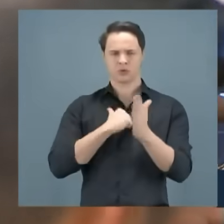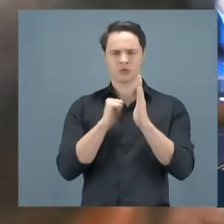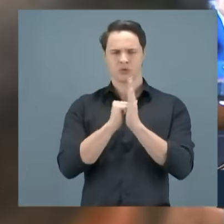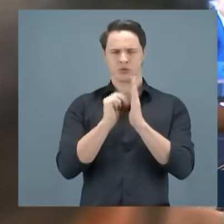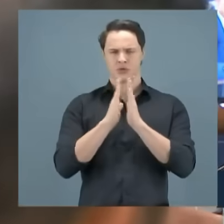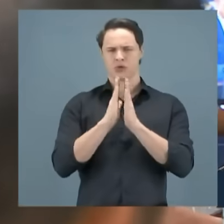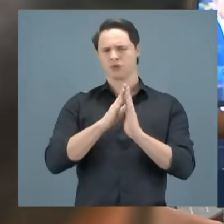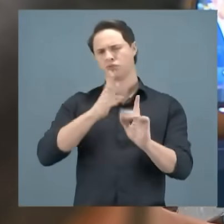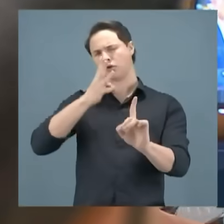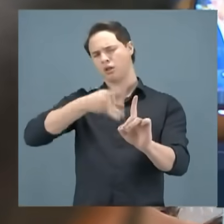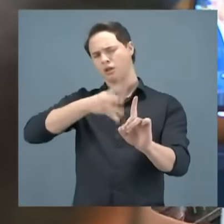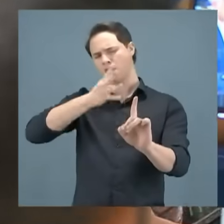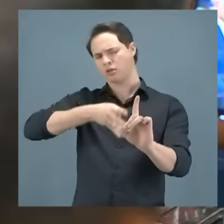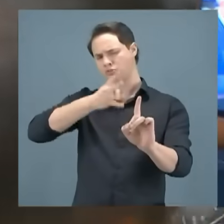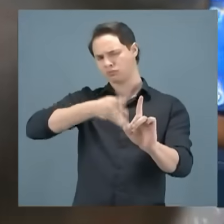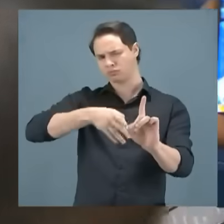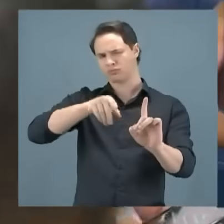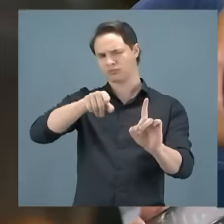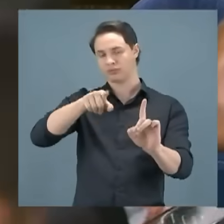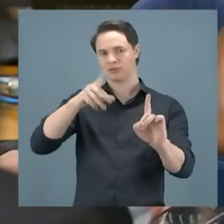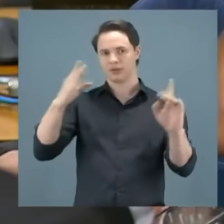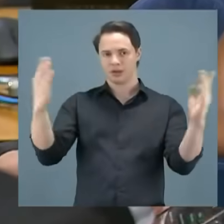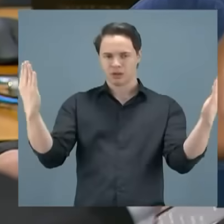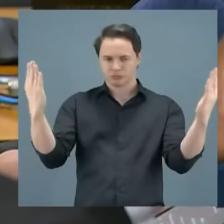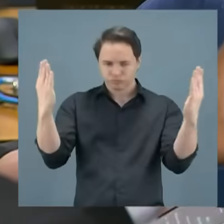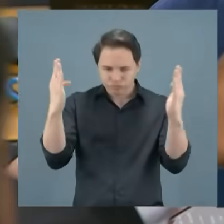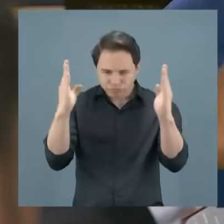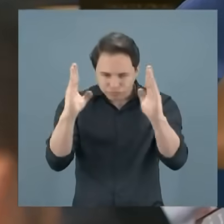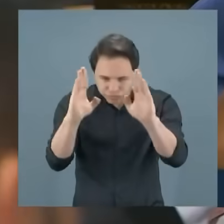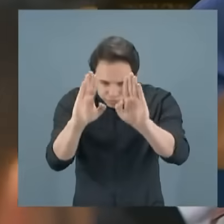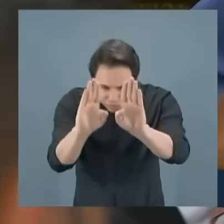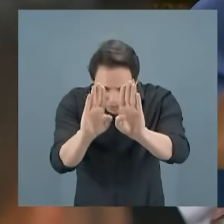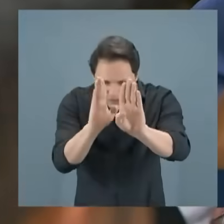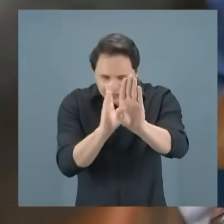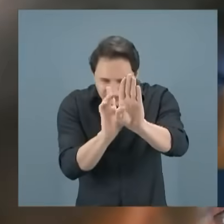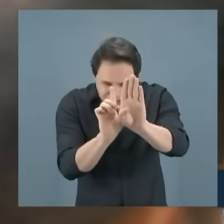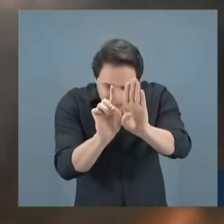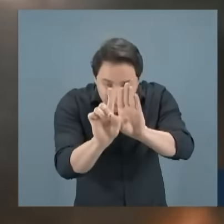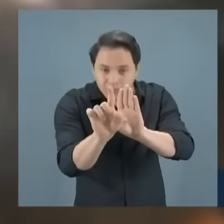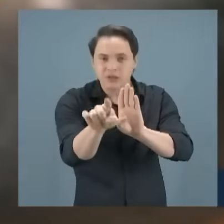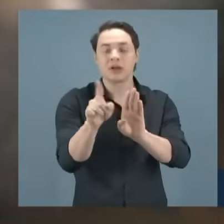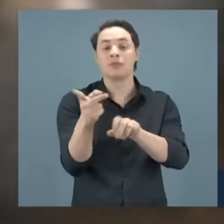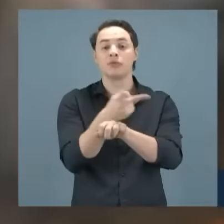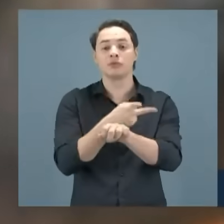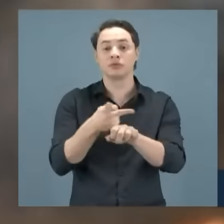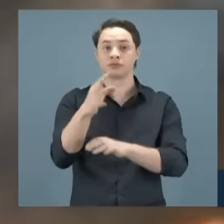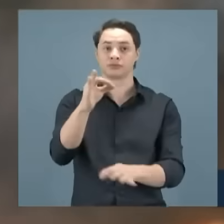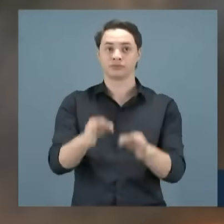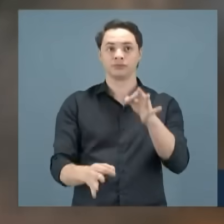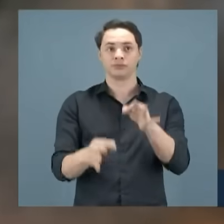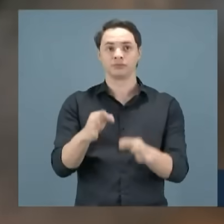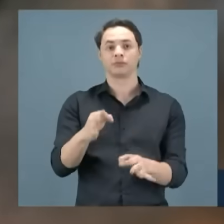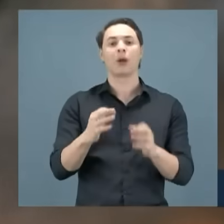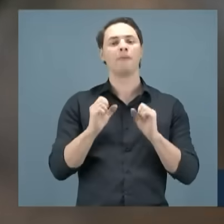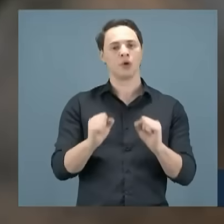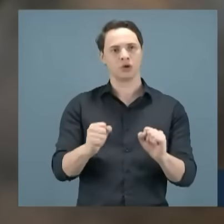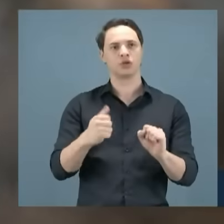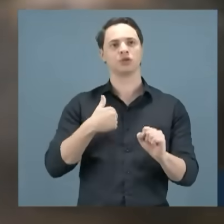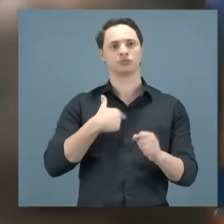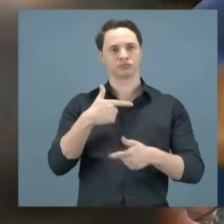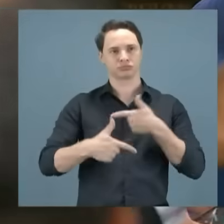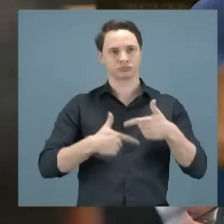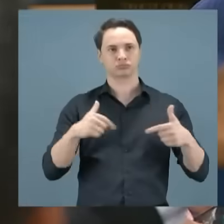conheço a pessoa que é a porta estreita da justiça que o senhor vai buscar. Obrigado. E conte comigo nesse